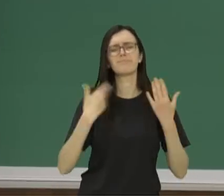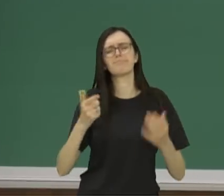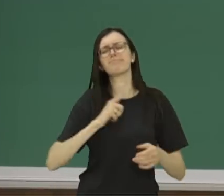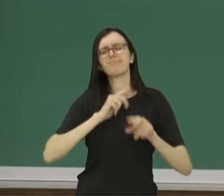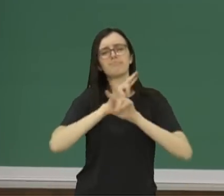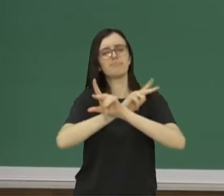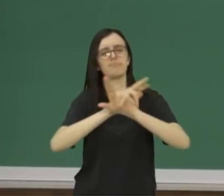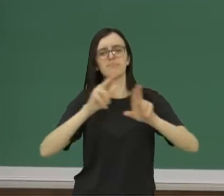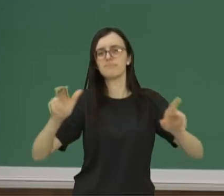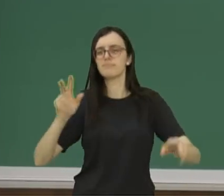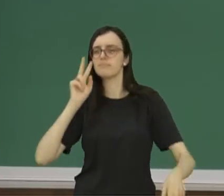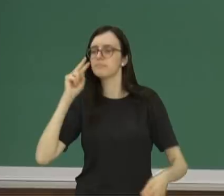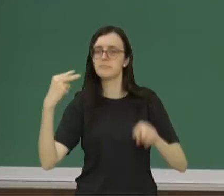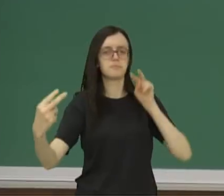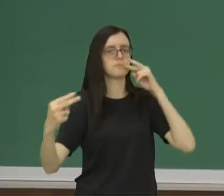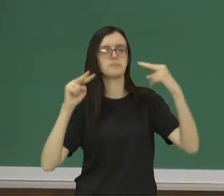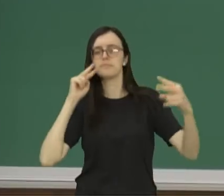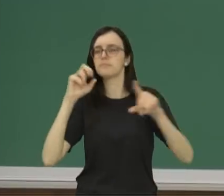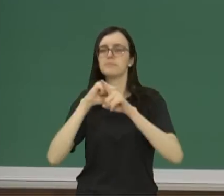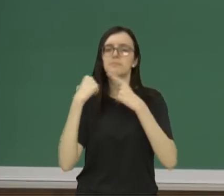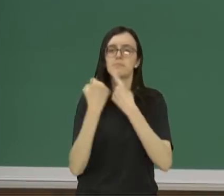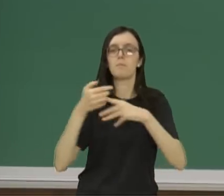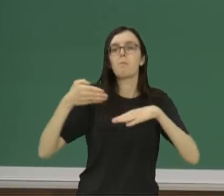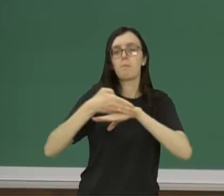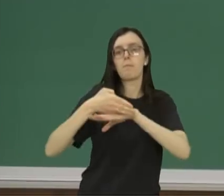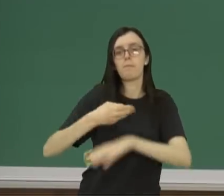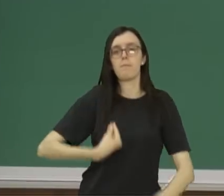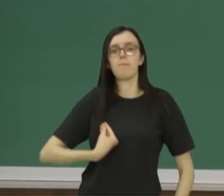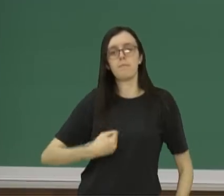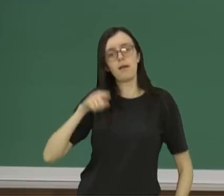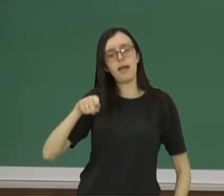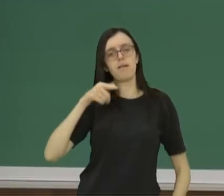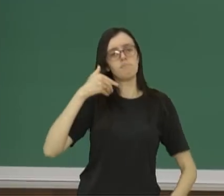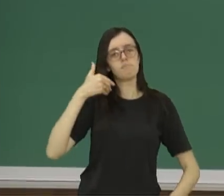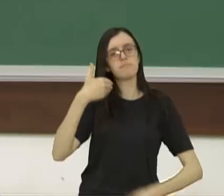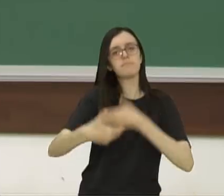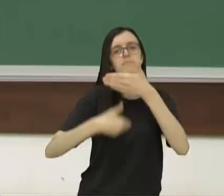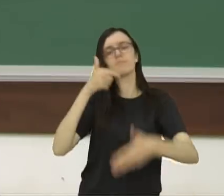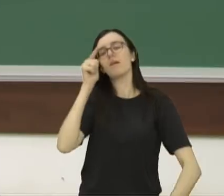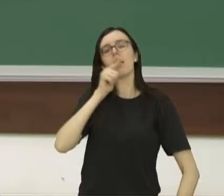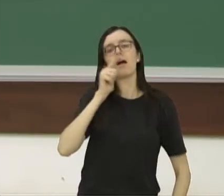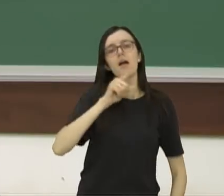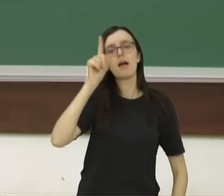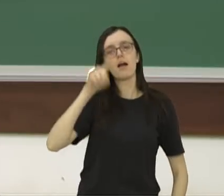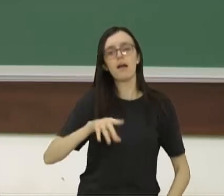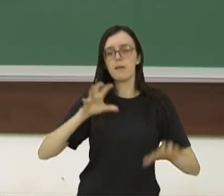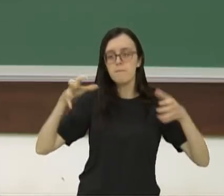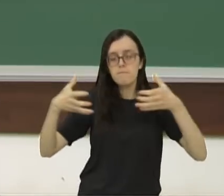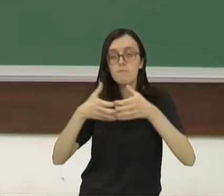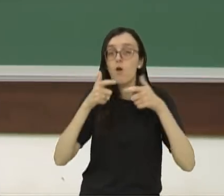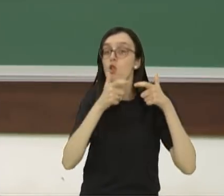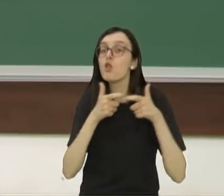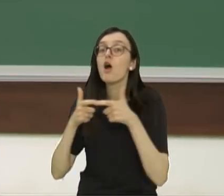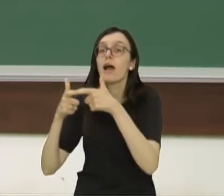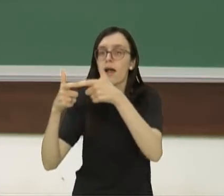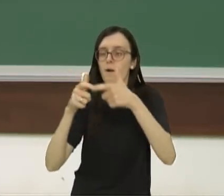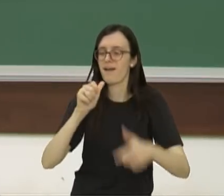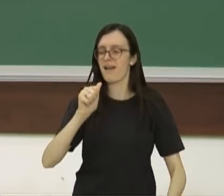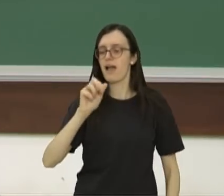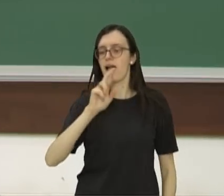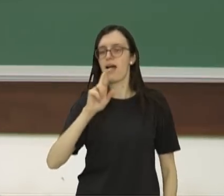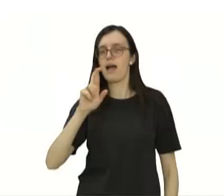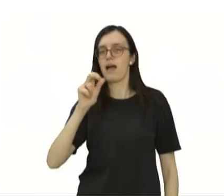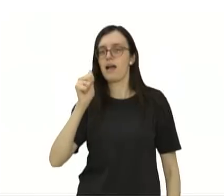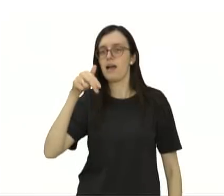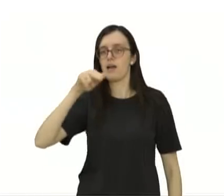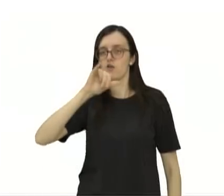vários atores sociais que participam desse desenvolvimento dos arranjos locais, certo? Vocês têm aqui